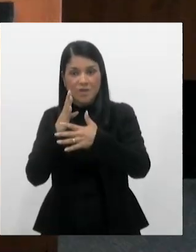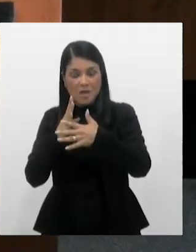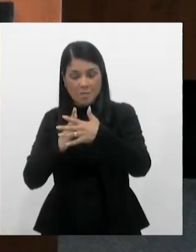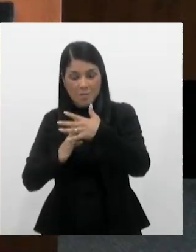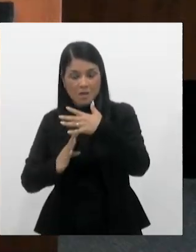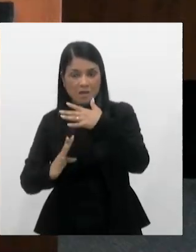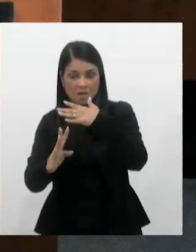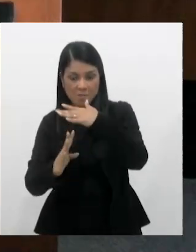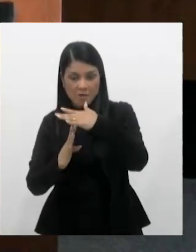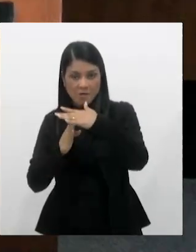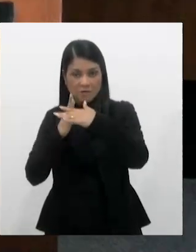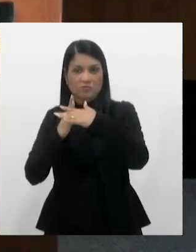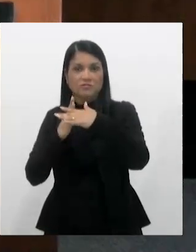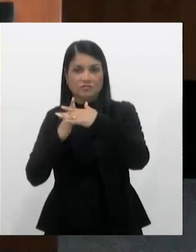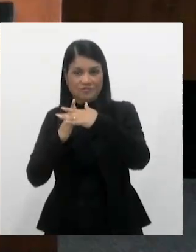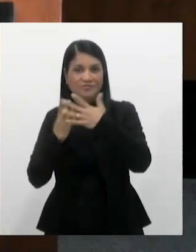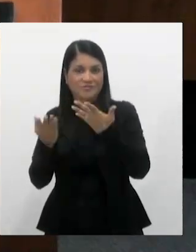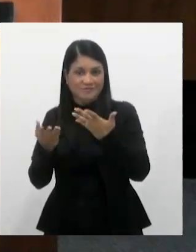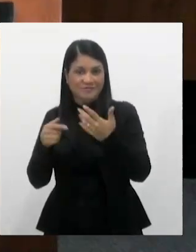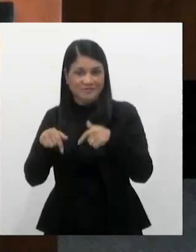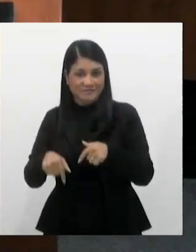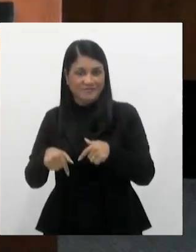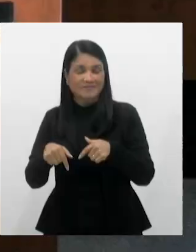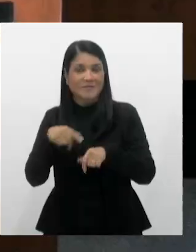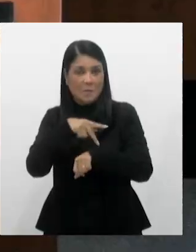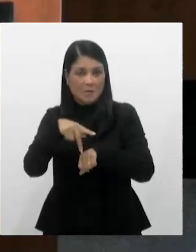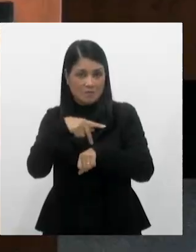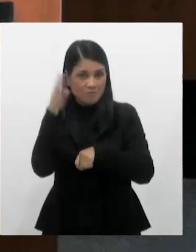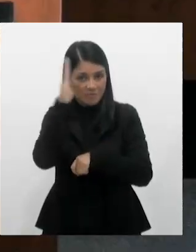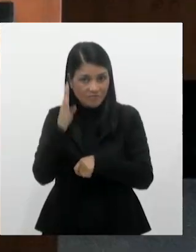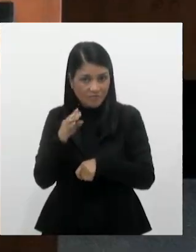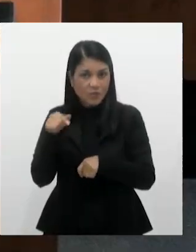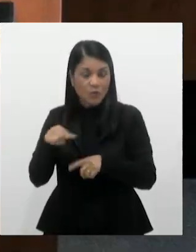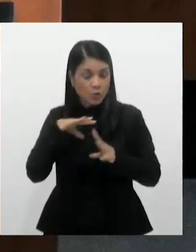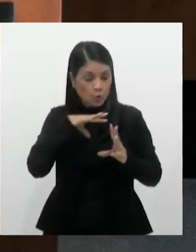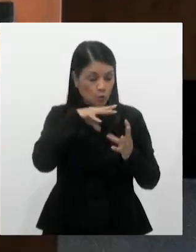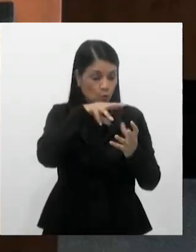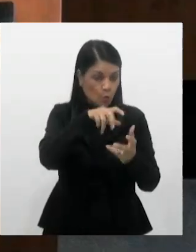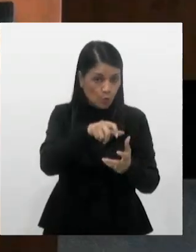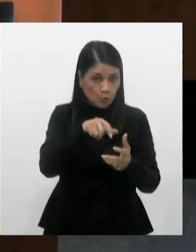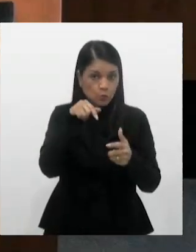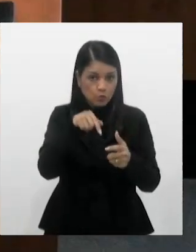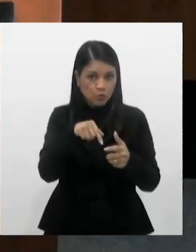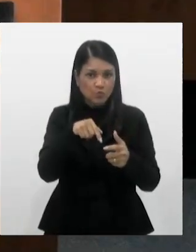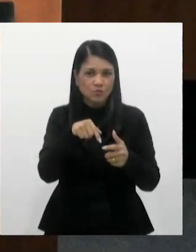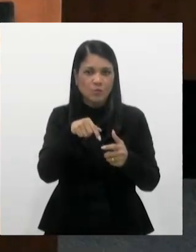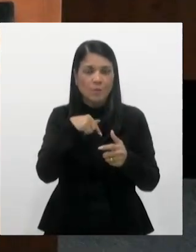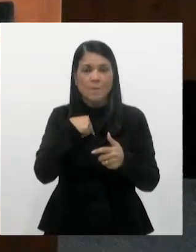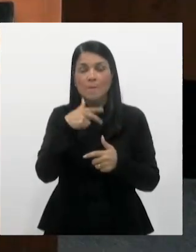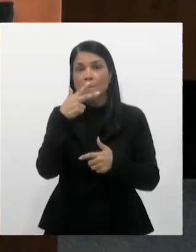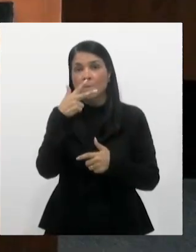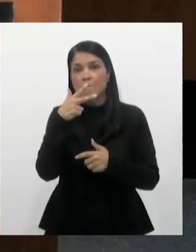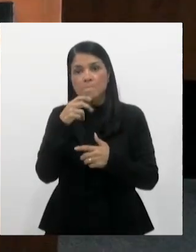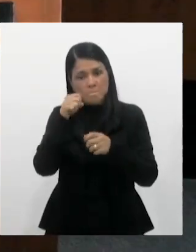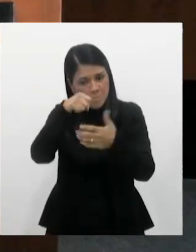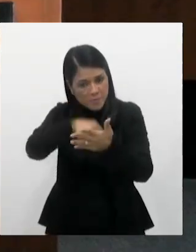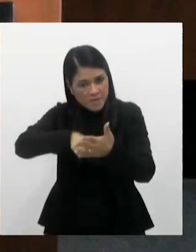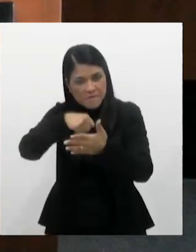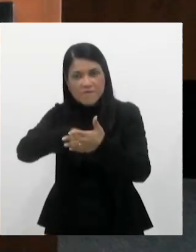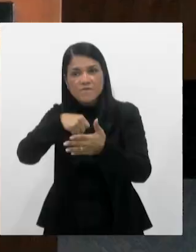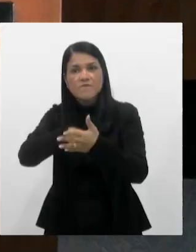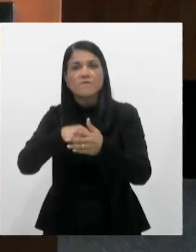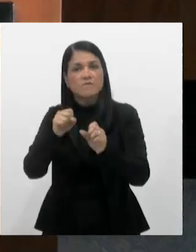né? Os imigrantes, aliás, vejam vocês como isso no mundo inteiro virou uma bandeira, né? Parece